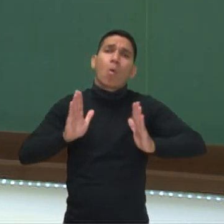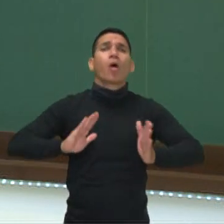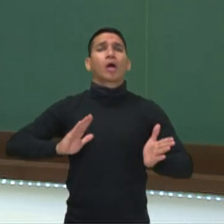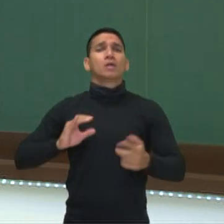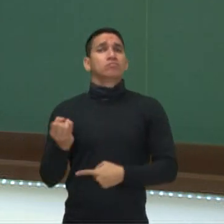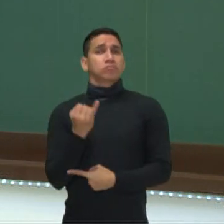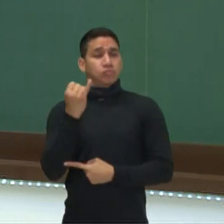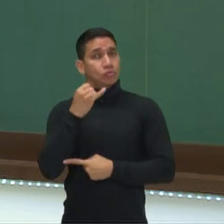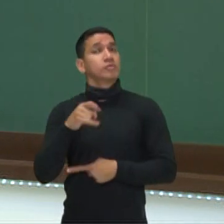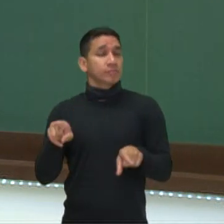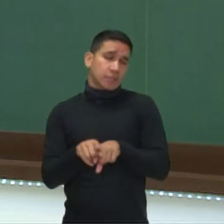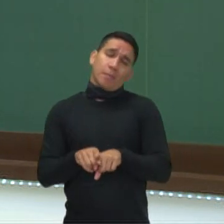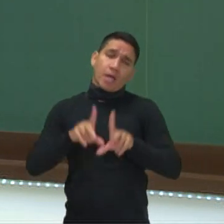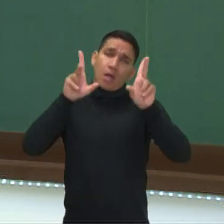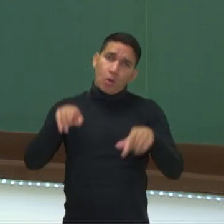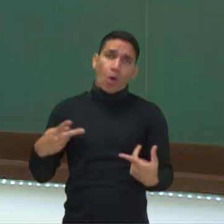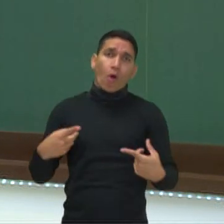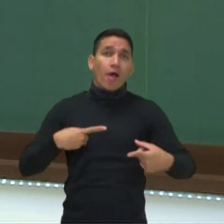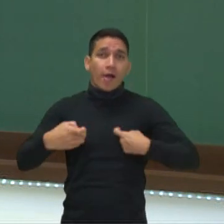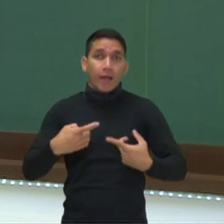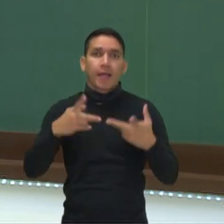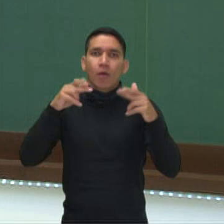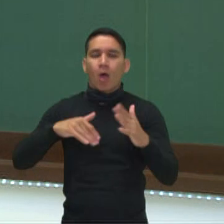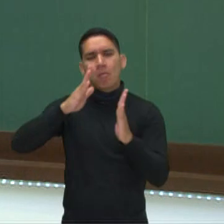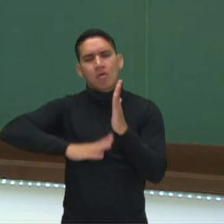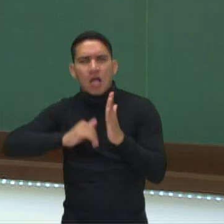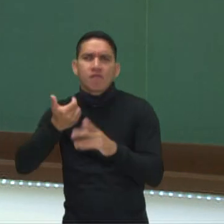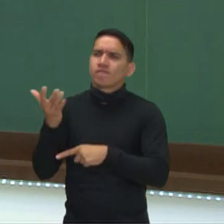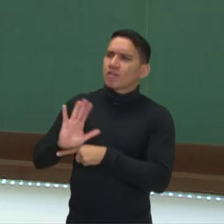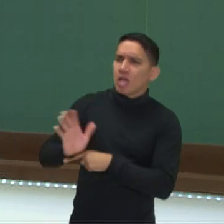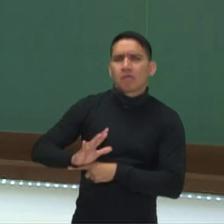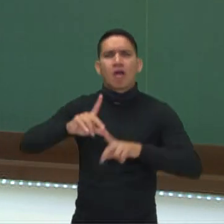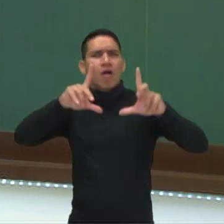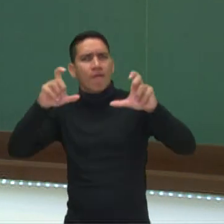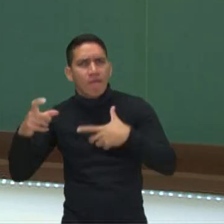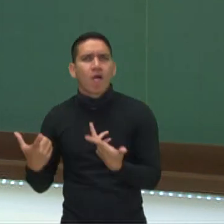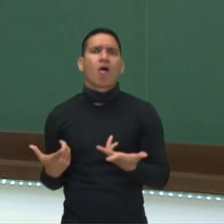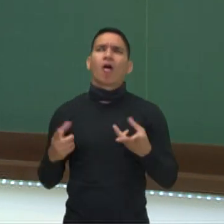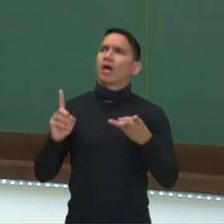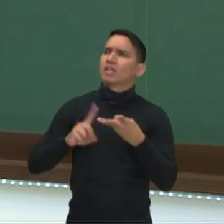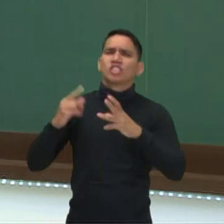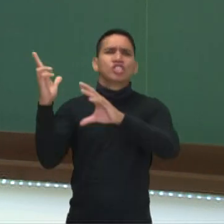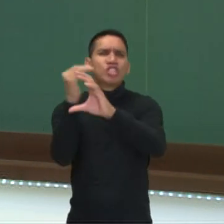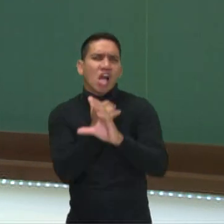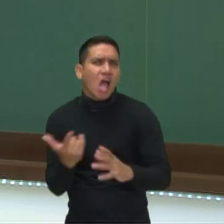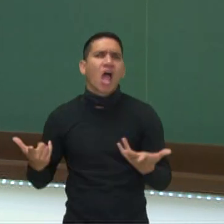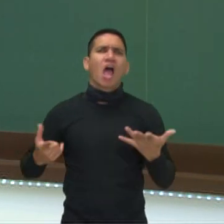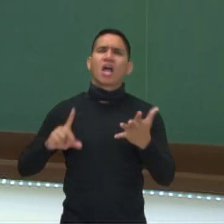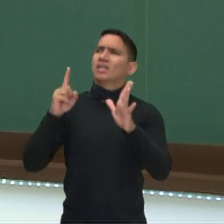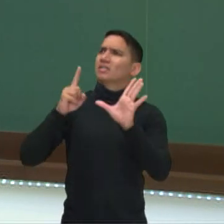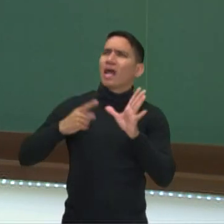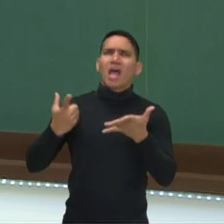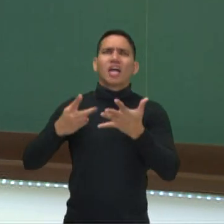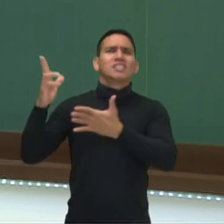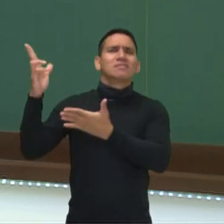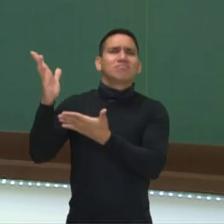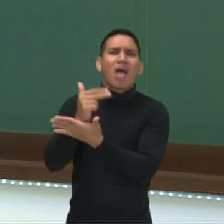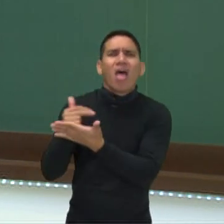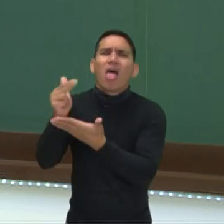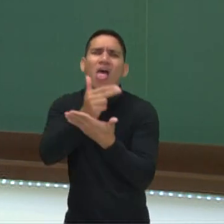Então, muitos filmes, pinturas, fotografias, charges,